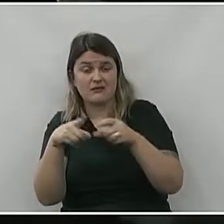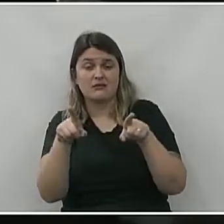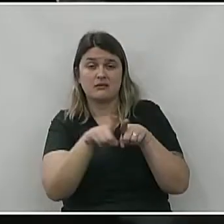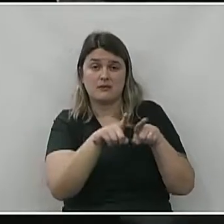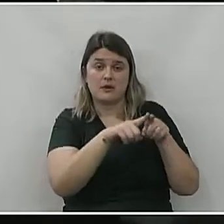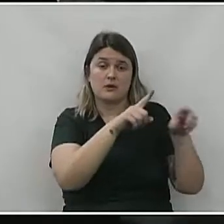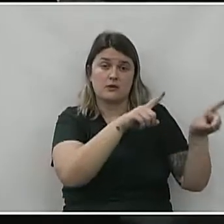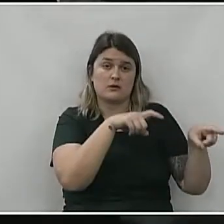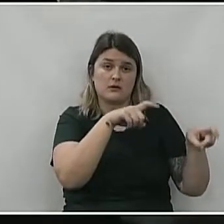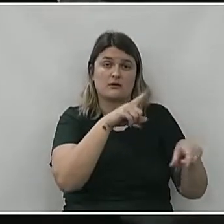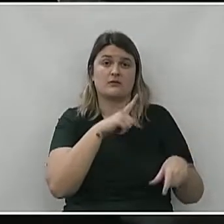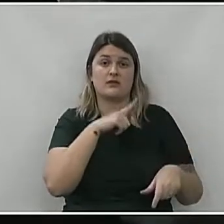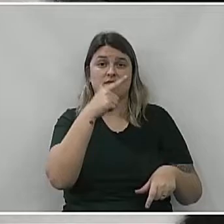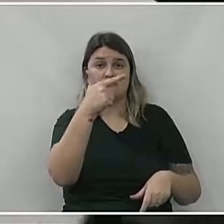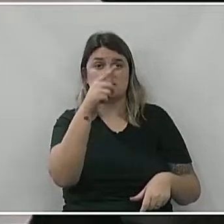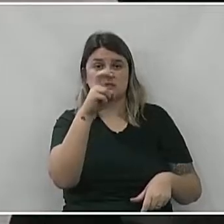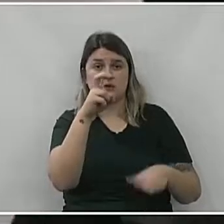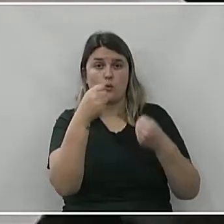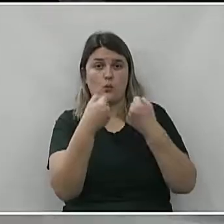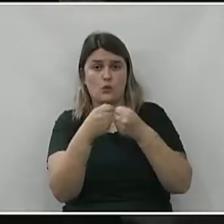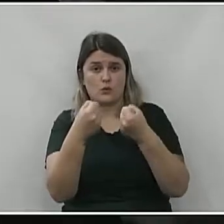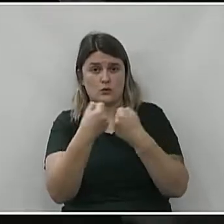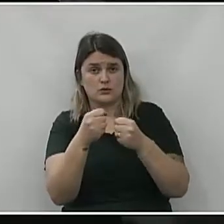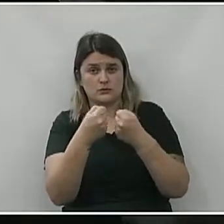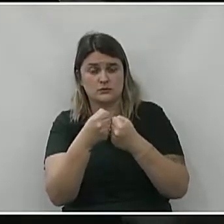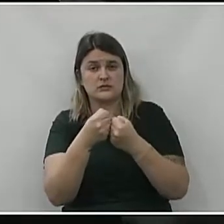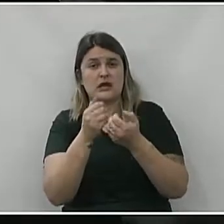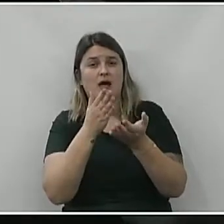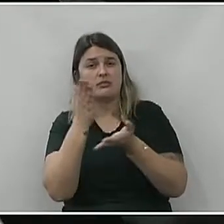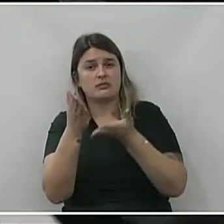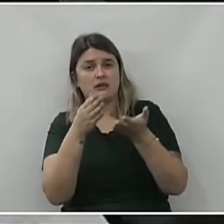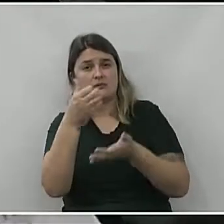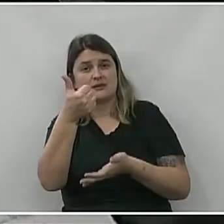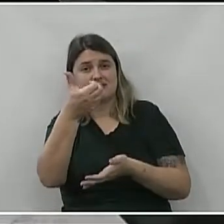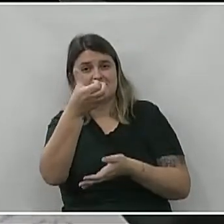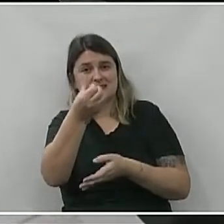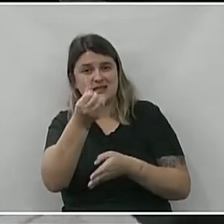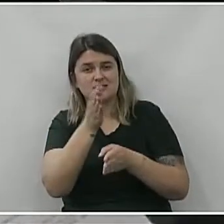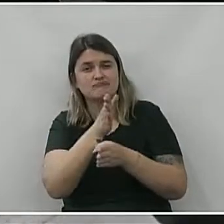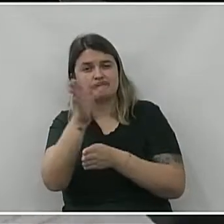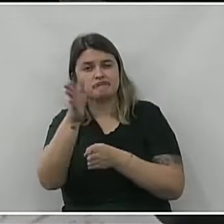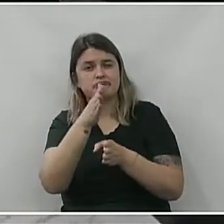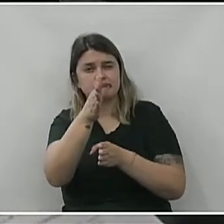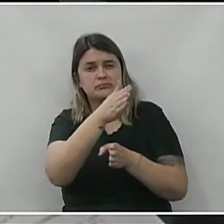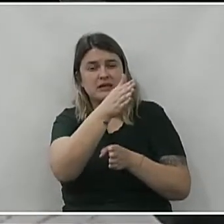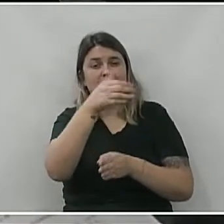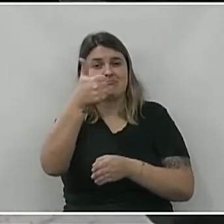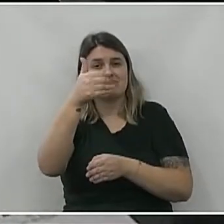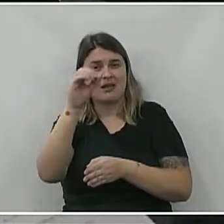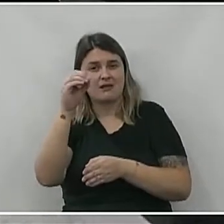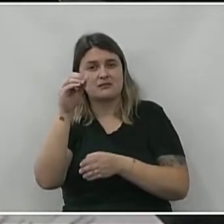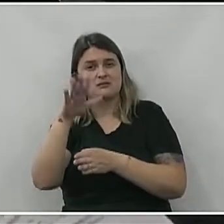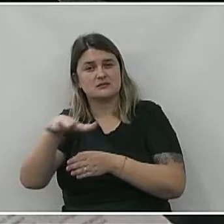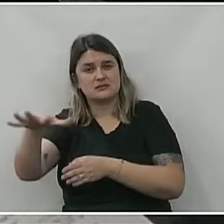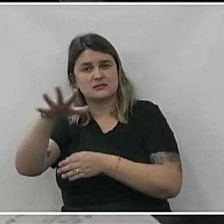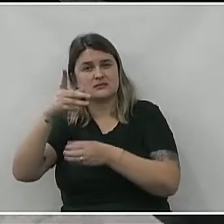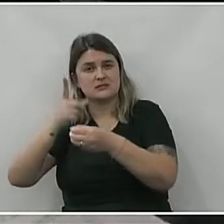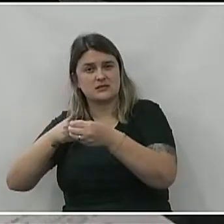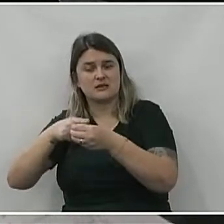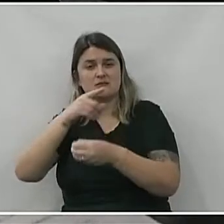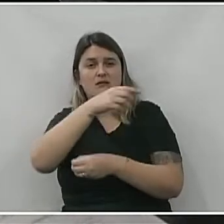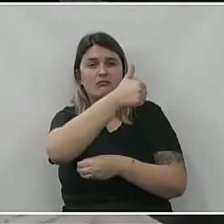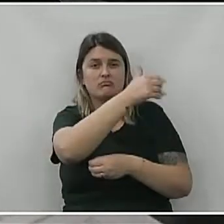da Vitória, com 25 veículos que atendem 16 linhas, sendo 10 linhas urbanas e 5 linhas